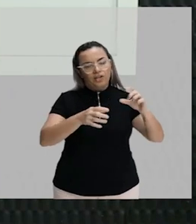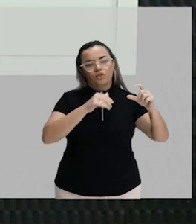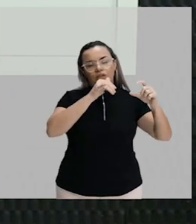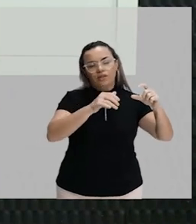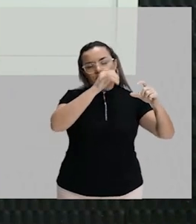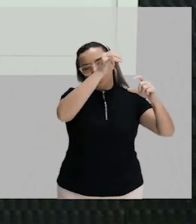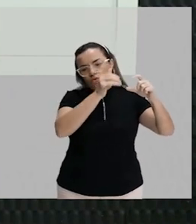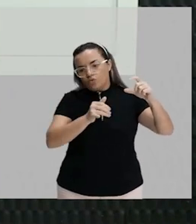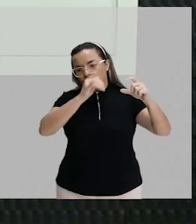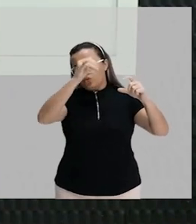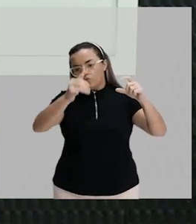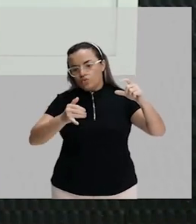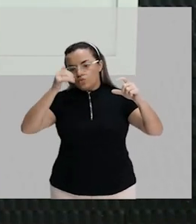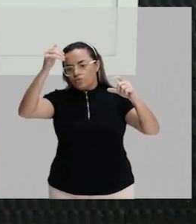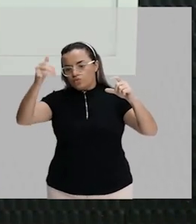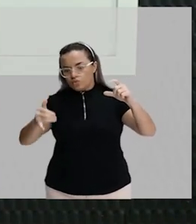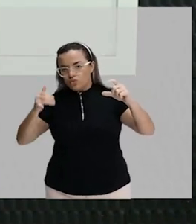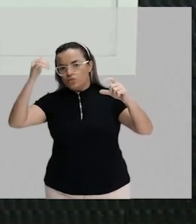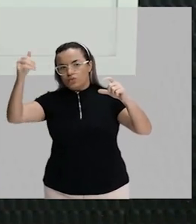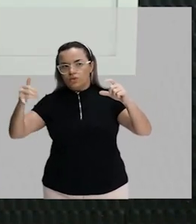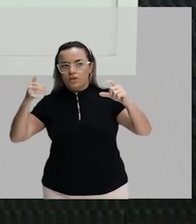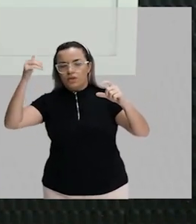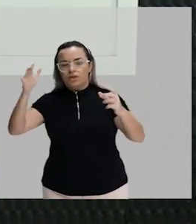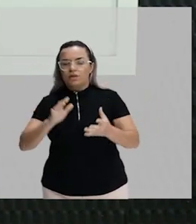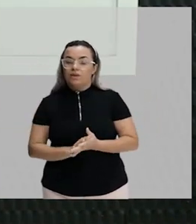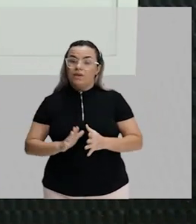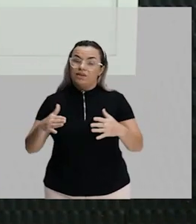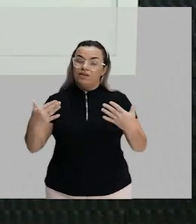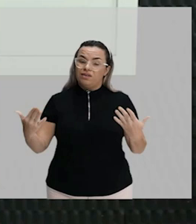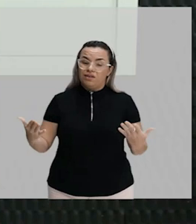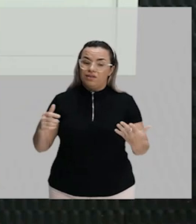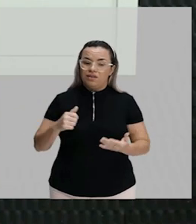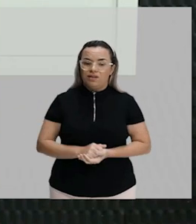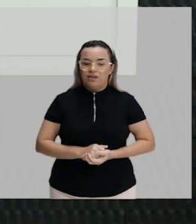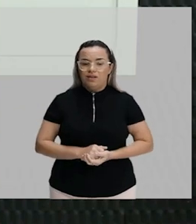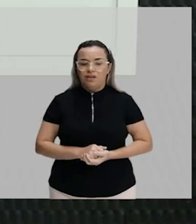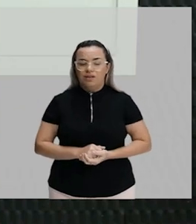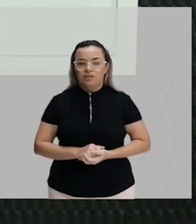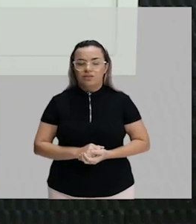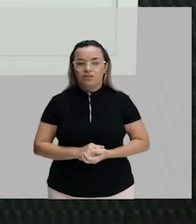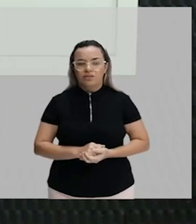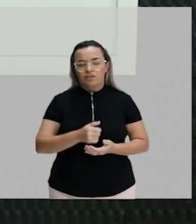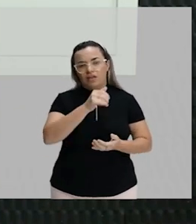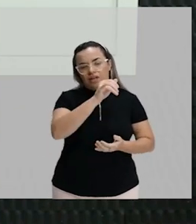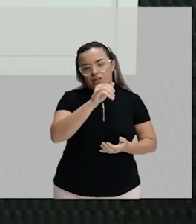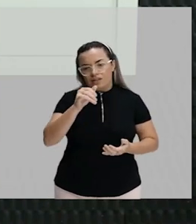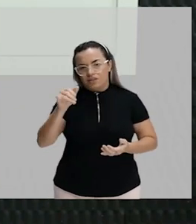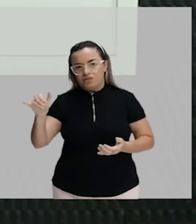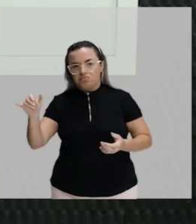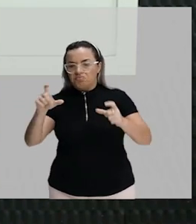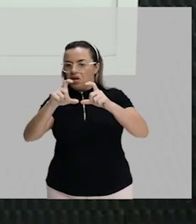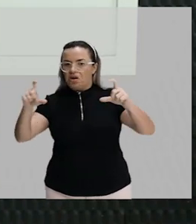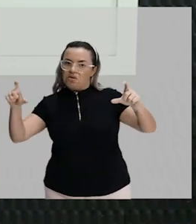pela barra A questão não diz se a barra Ela tá eletrizada ou não tá ok ou se por ela tá passando corrente